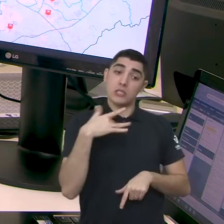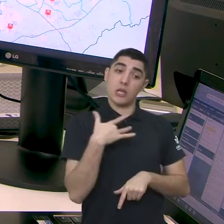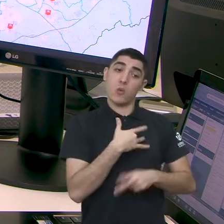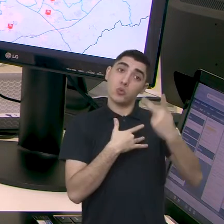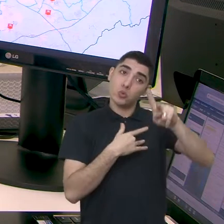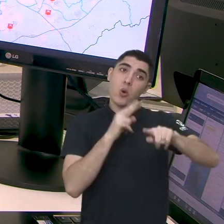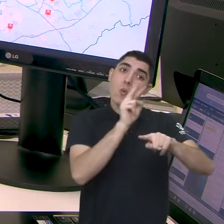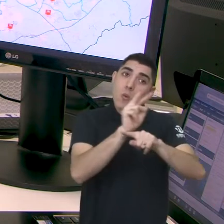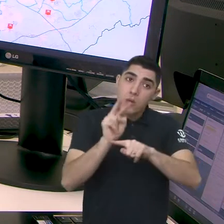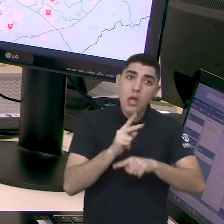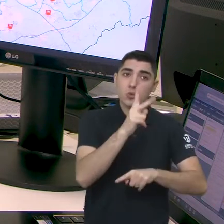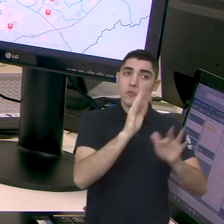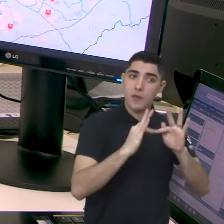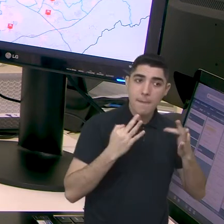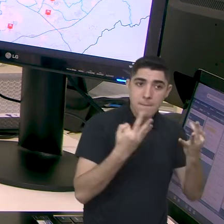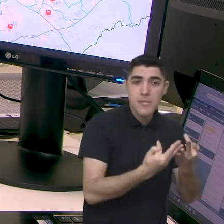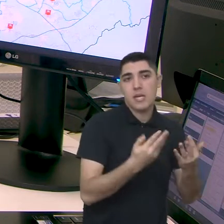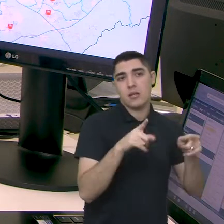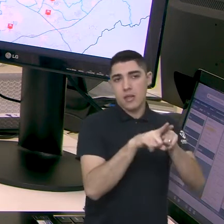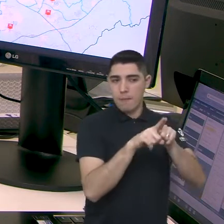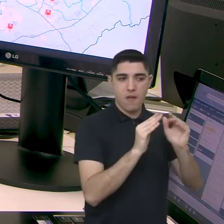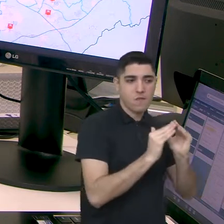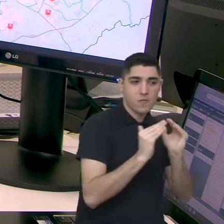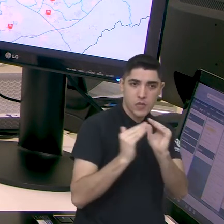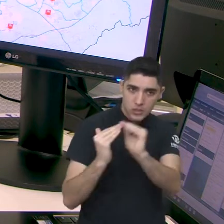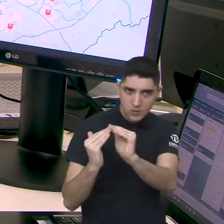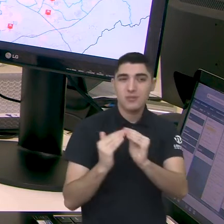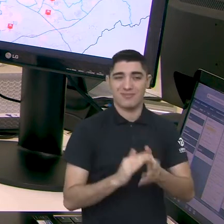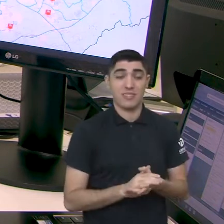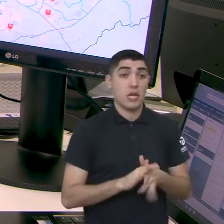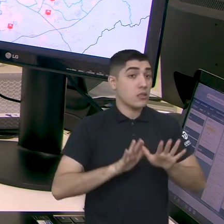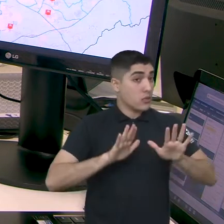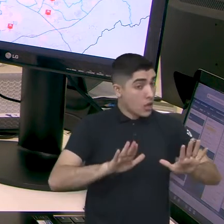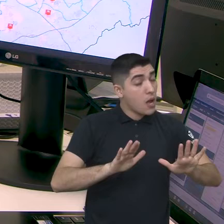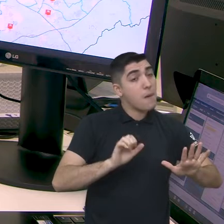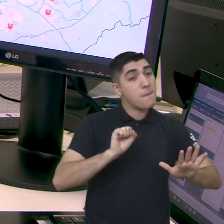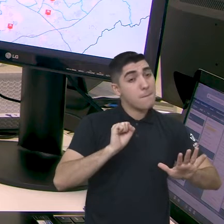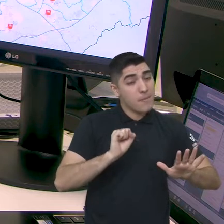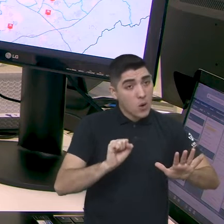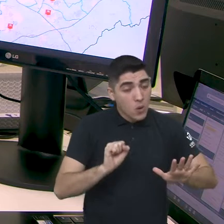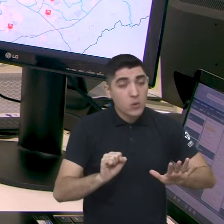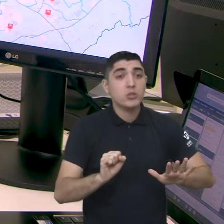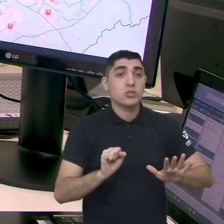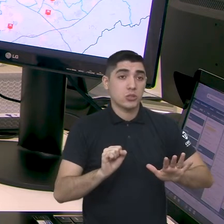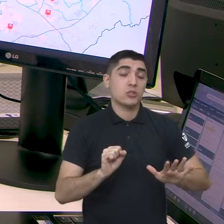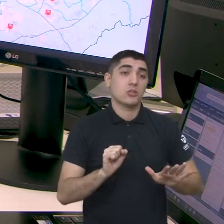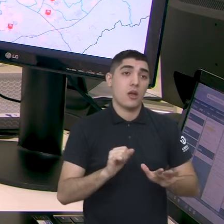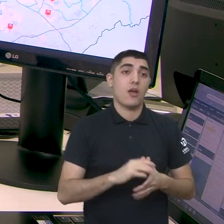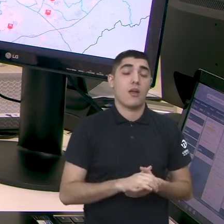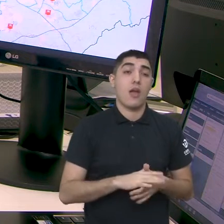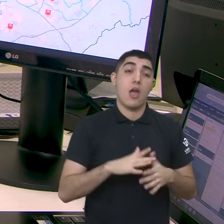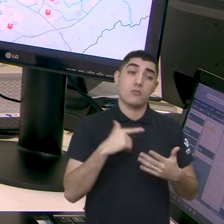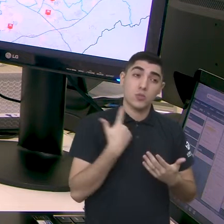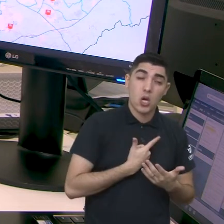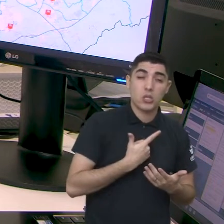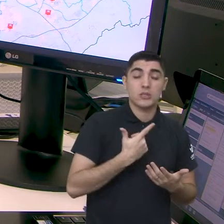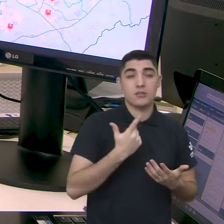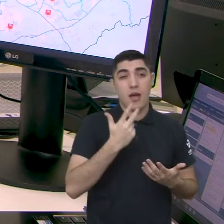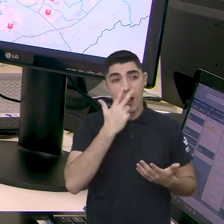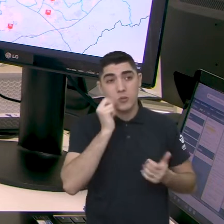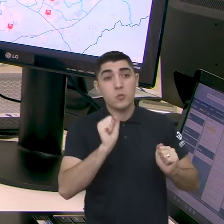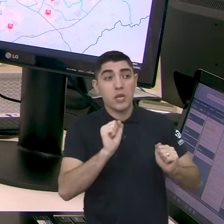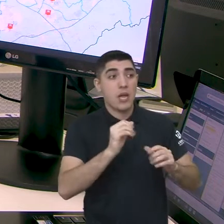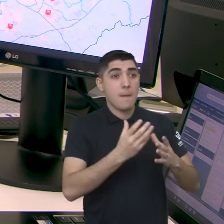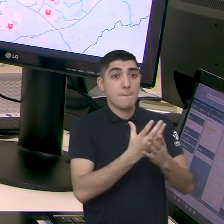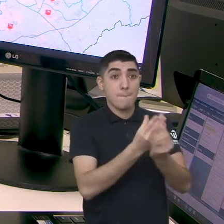sua família, dos seus vizinhos. Então, provavelmente, a gente tem aí um cenário